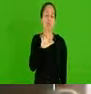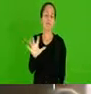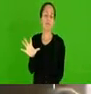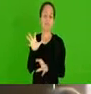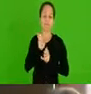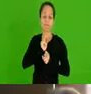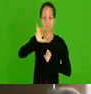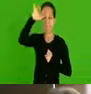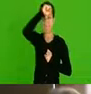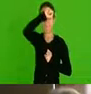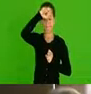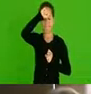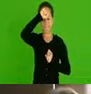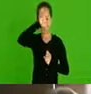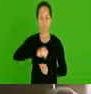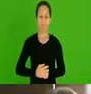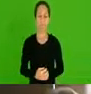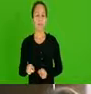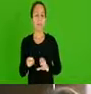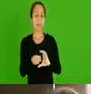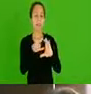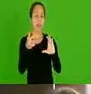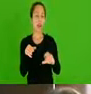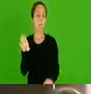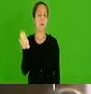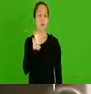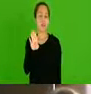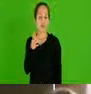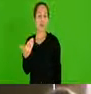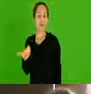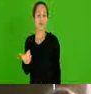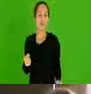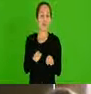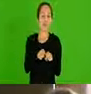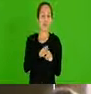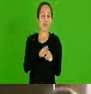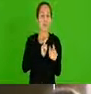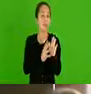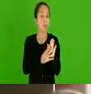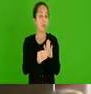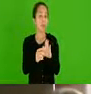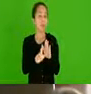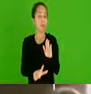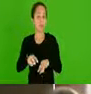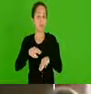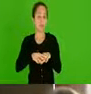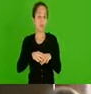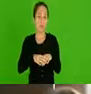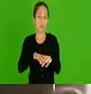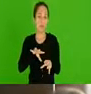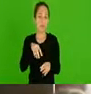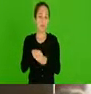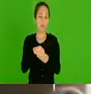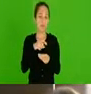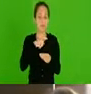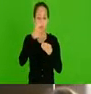modelo biologizante, nesse modelo lógico-matemático, cuja racionalidade científica